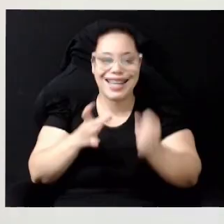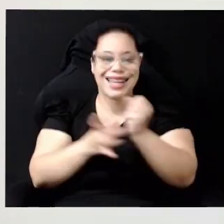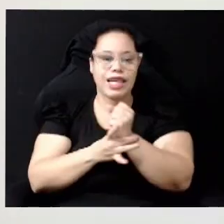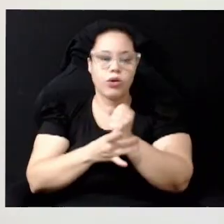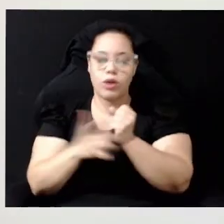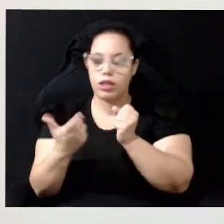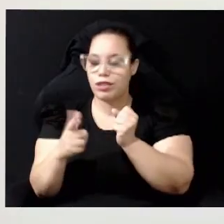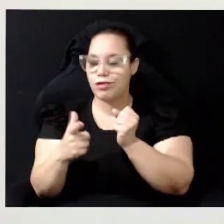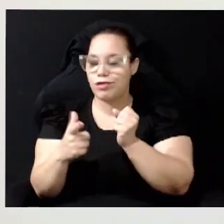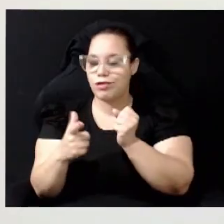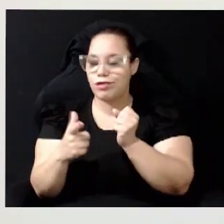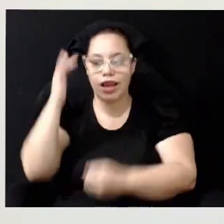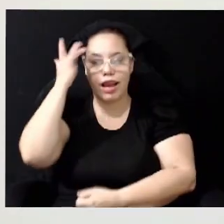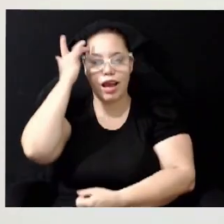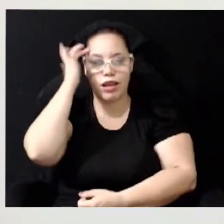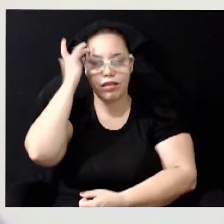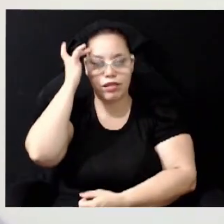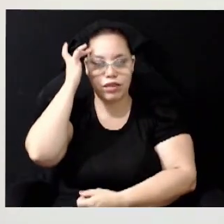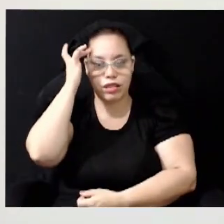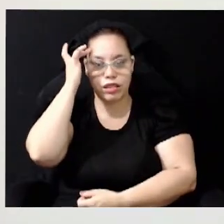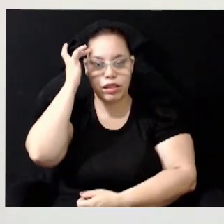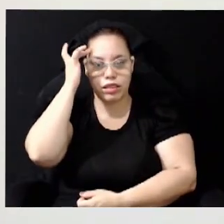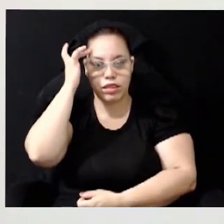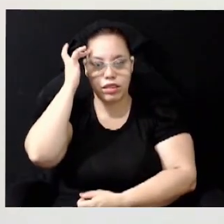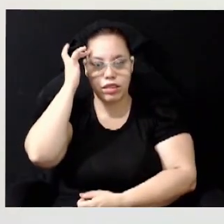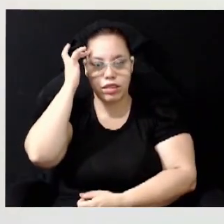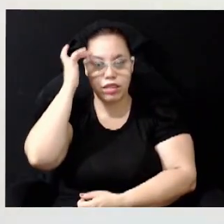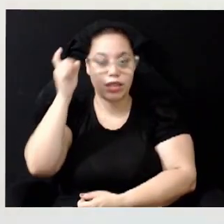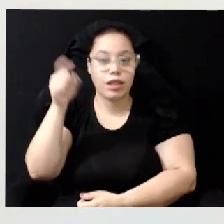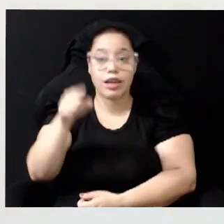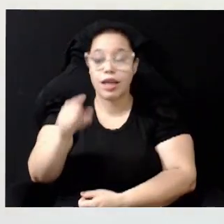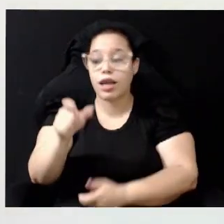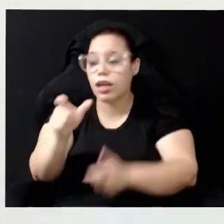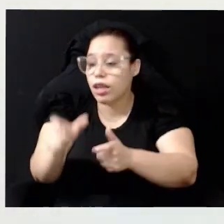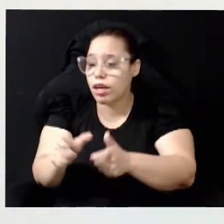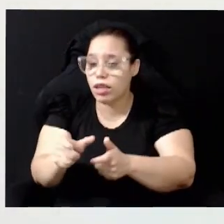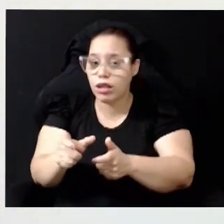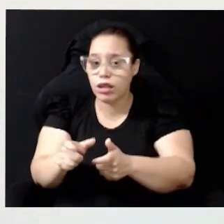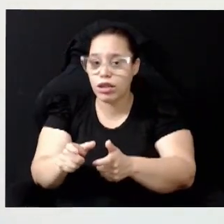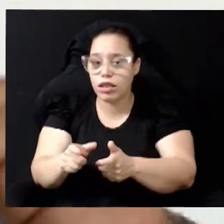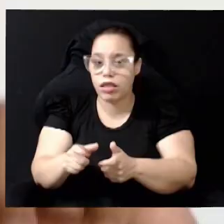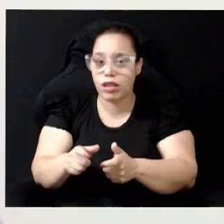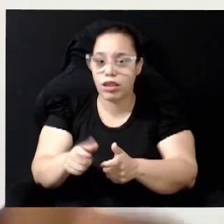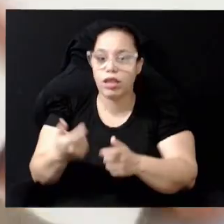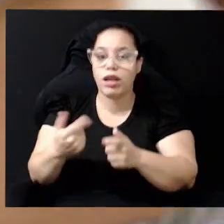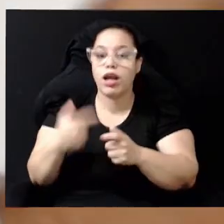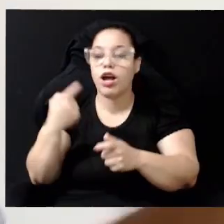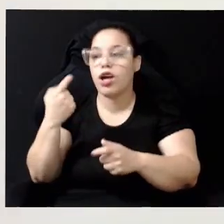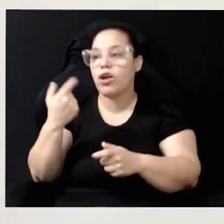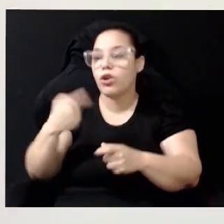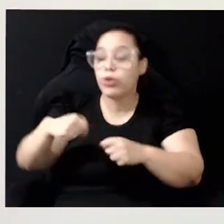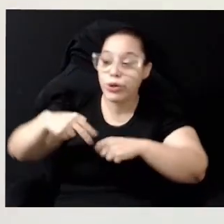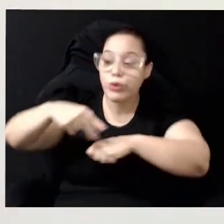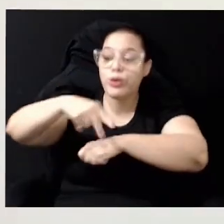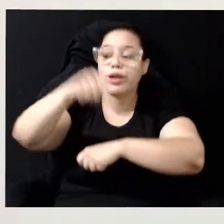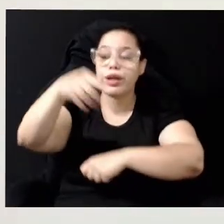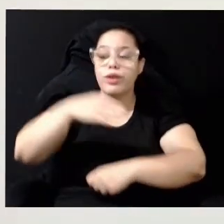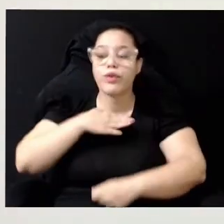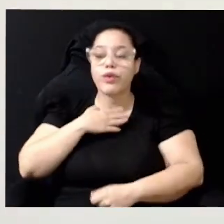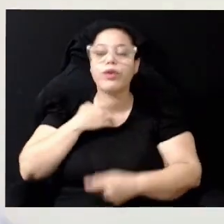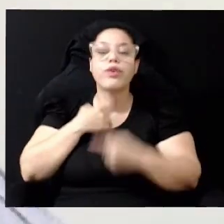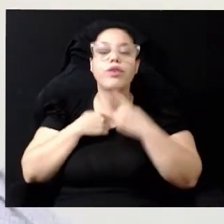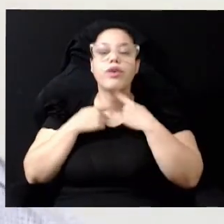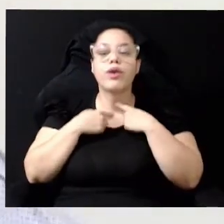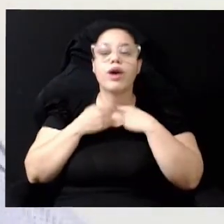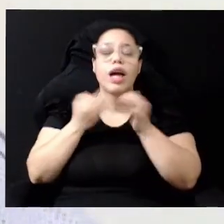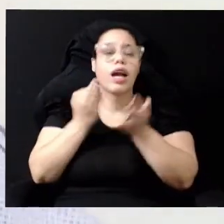insegura. Ela acha que ela não vai dar conta de ficar sem aquilo, ou de não ir àquele lugar que ela deseja. Ela